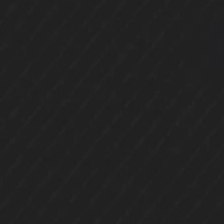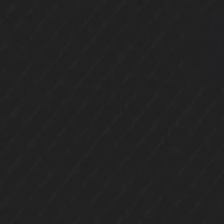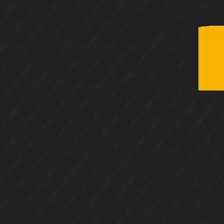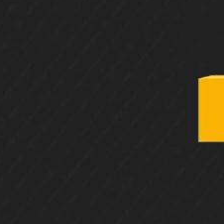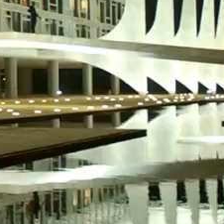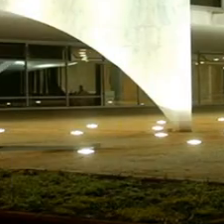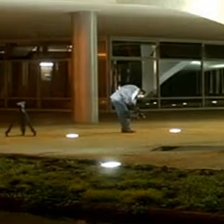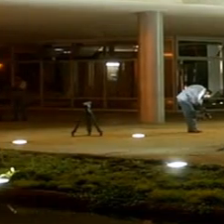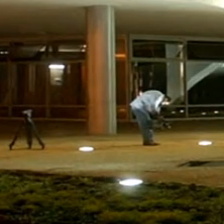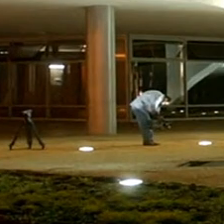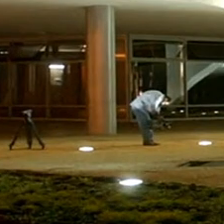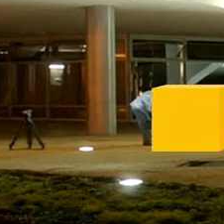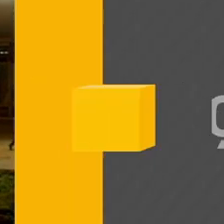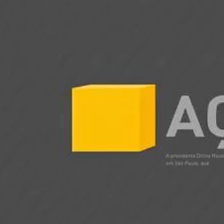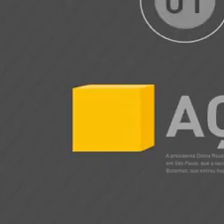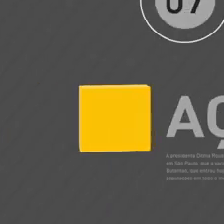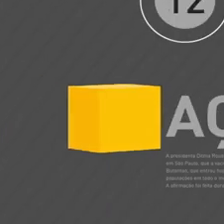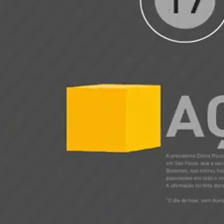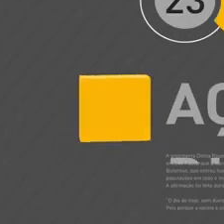ae